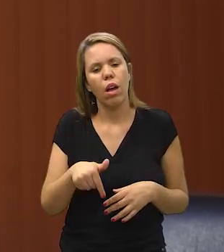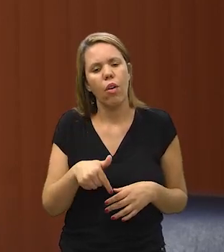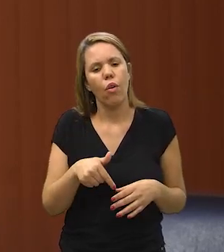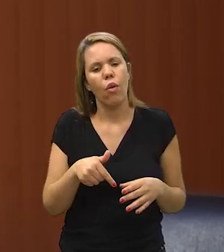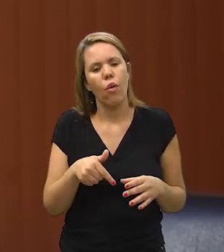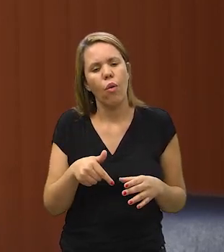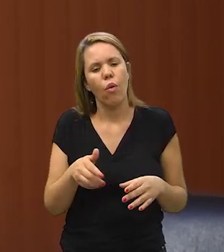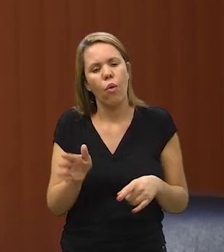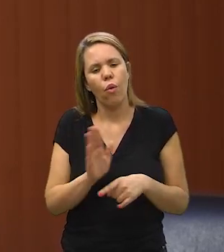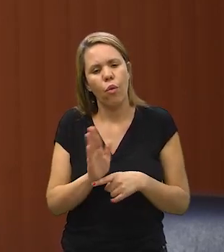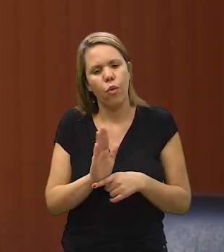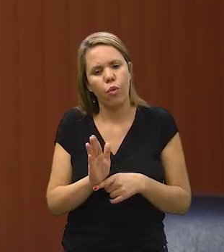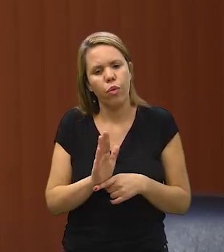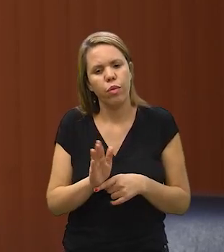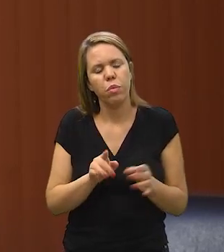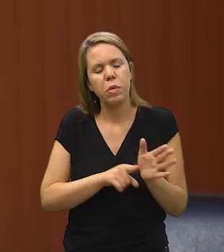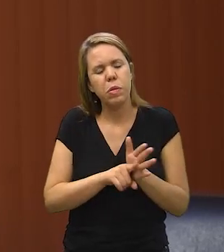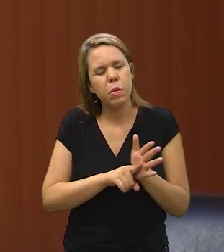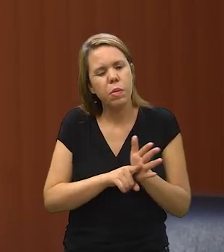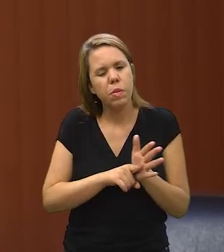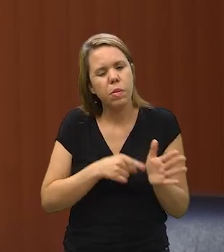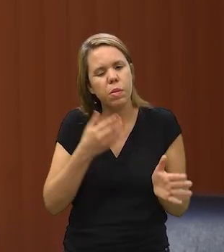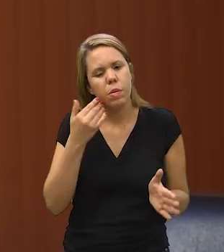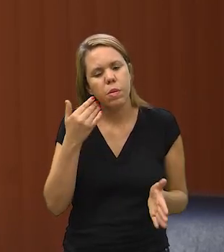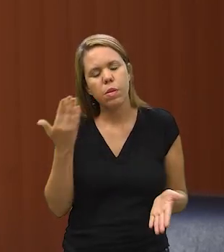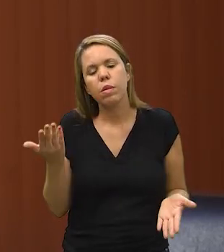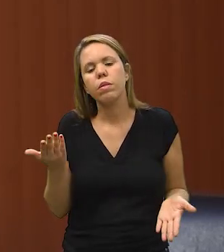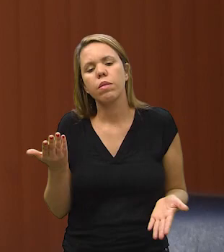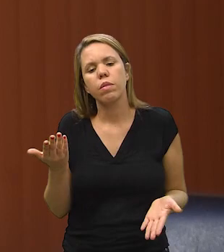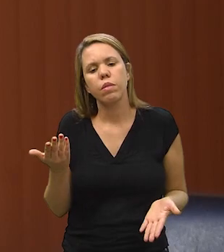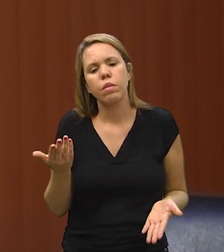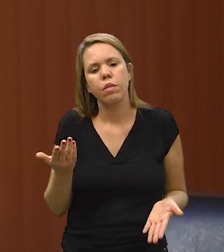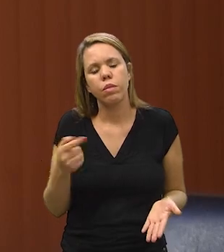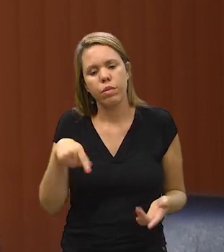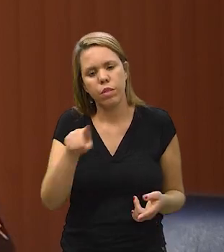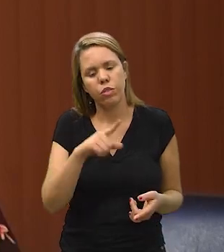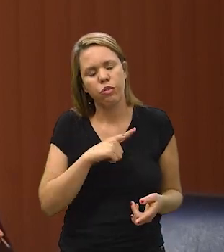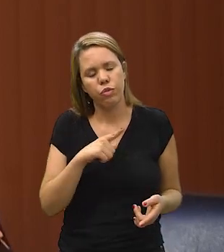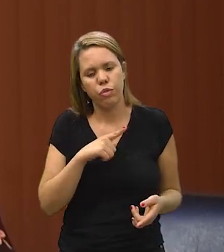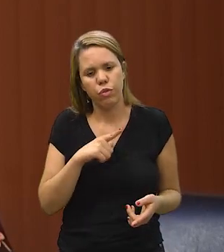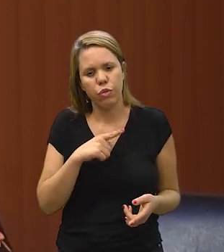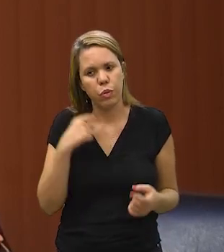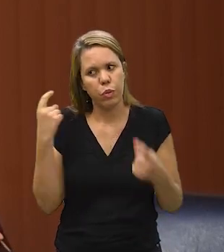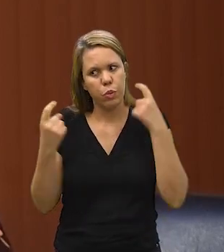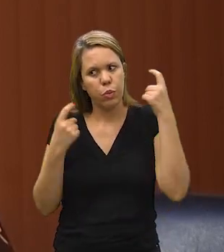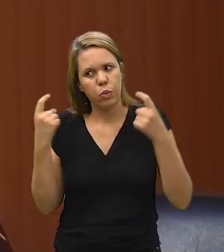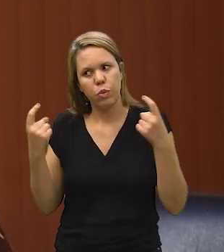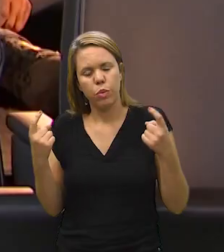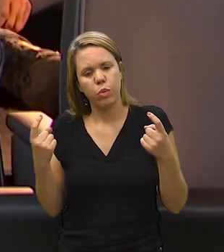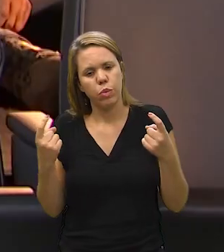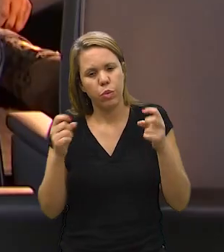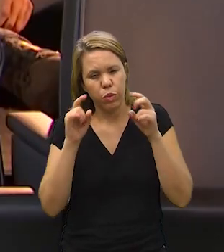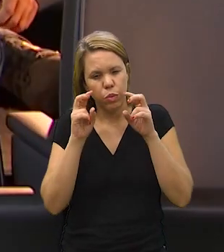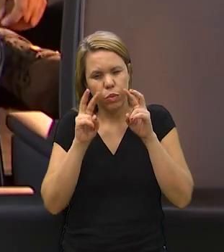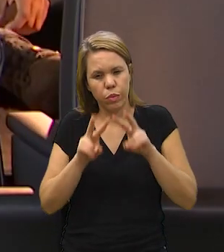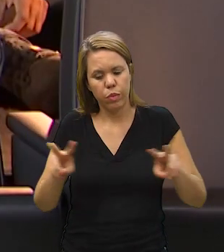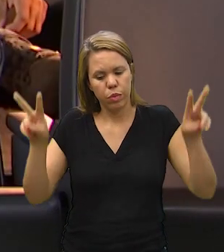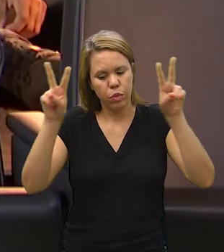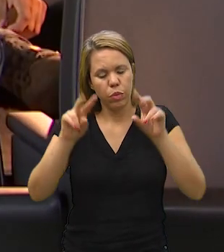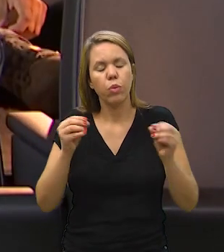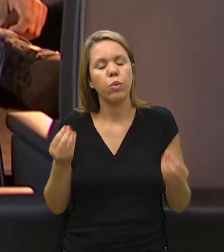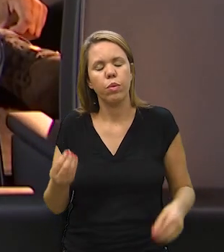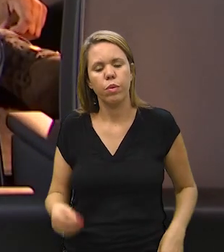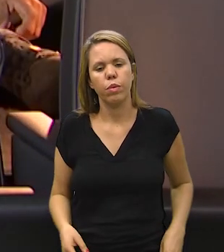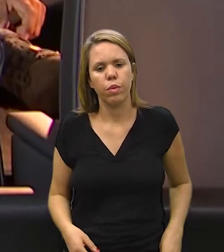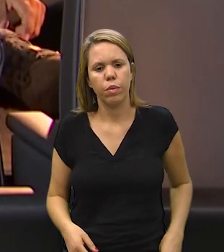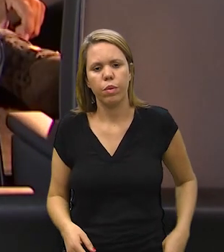ficção científica. E aí vocês tiveram que se preocupar com o visual, como